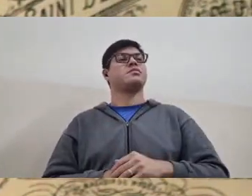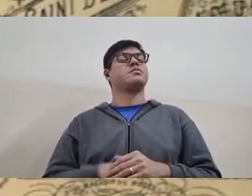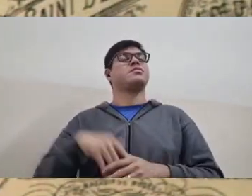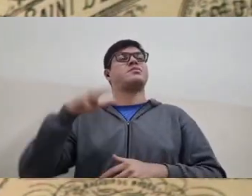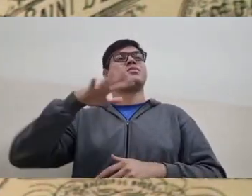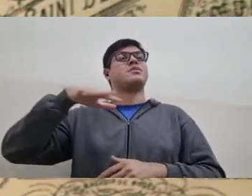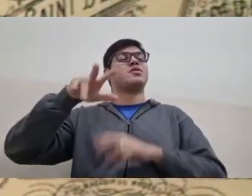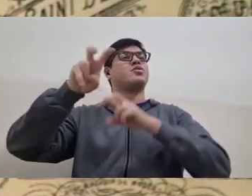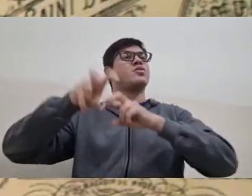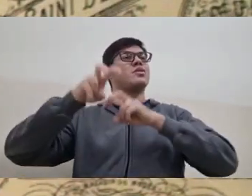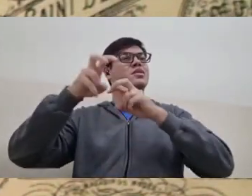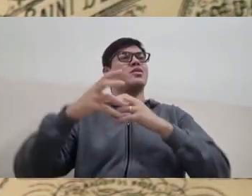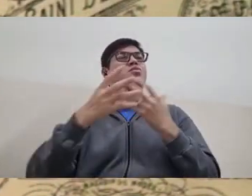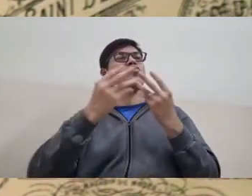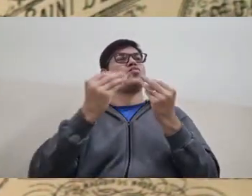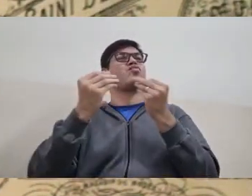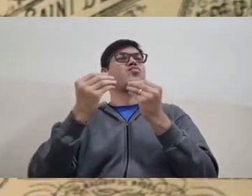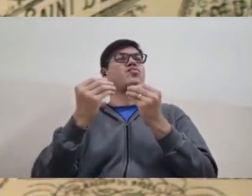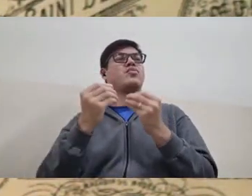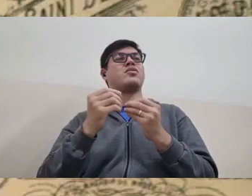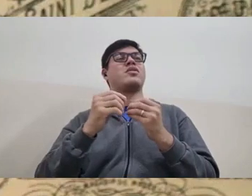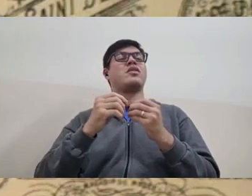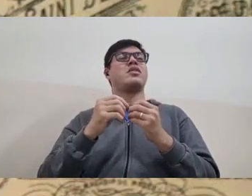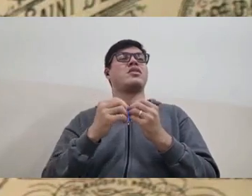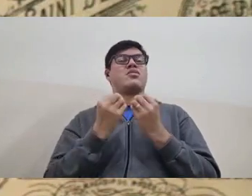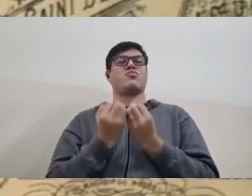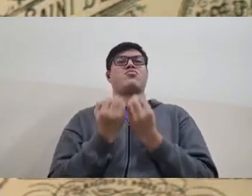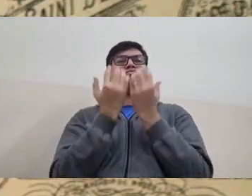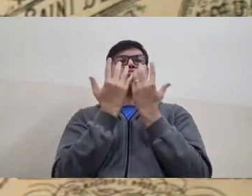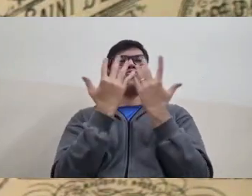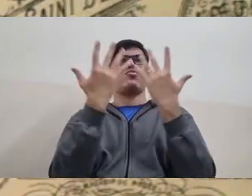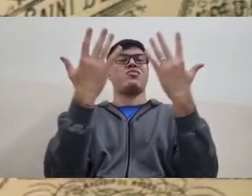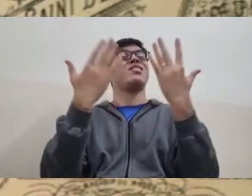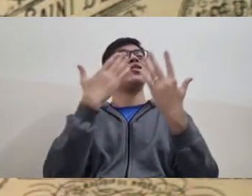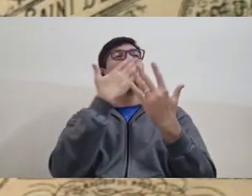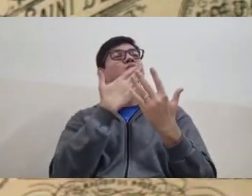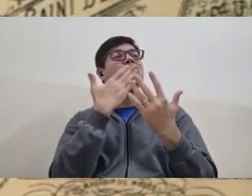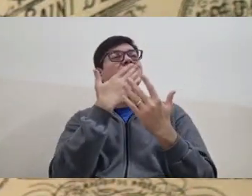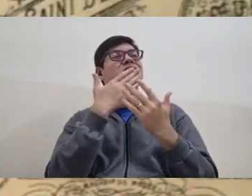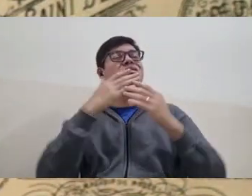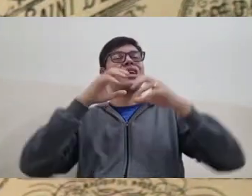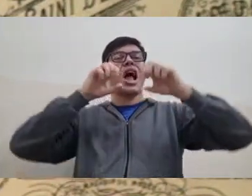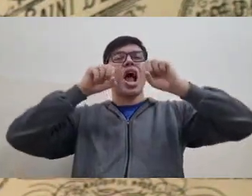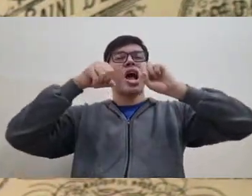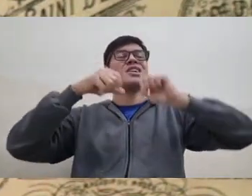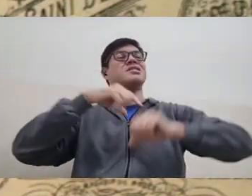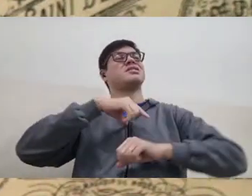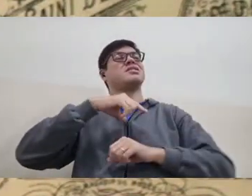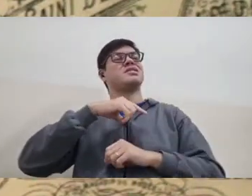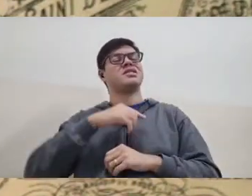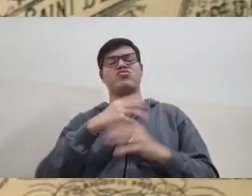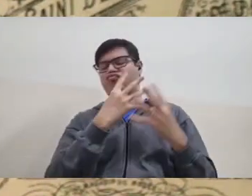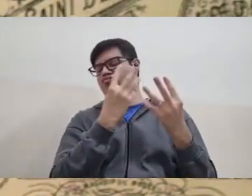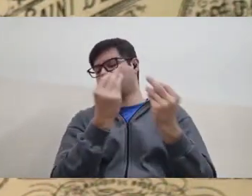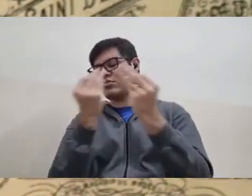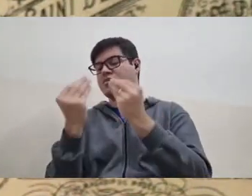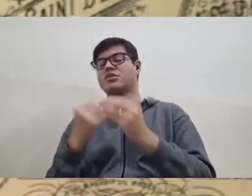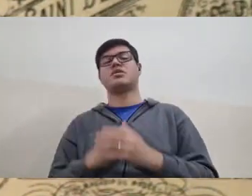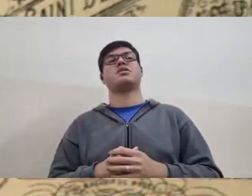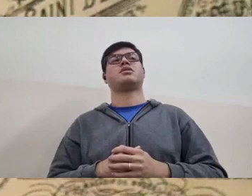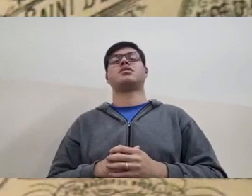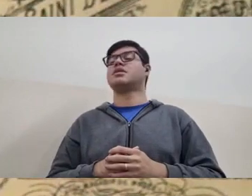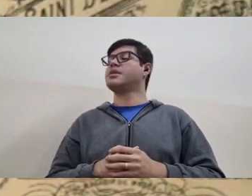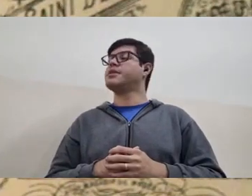rural. Araras é uma cidade canavieira de formação, né? e tem muita área rural